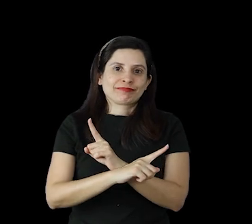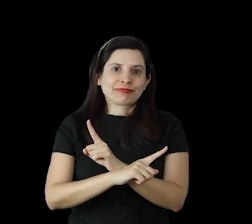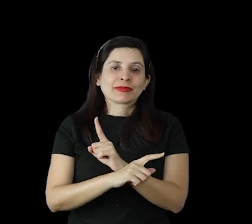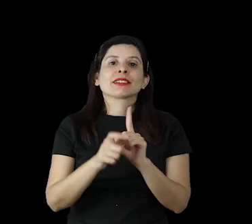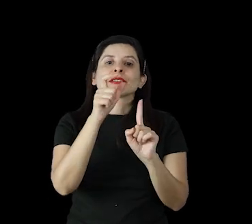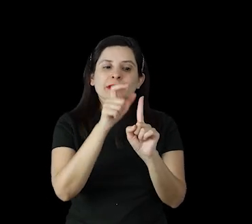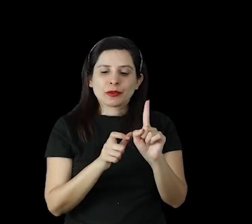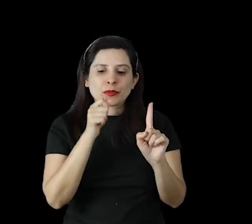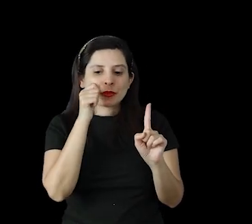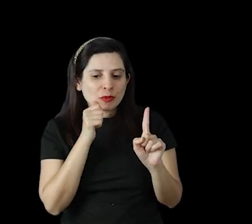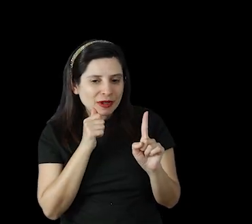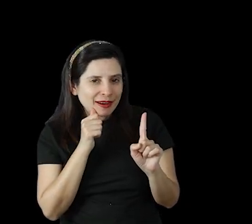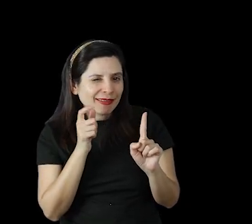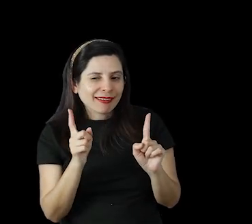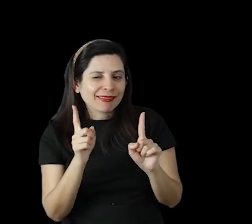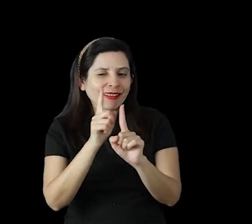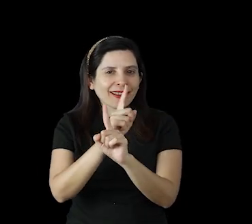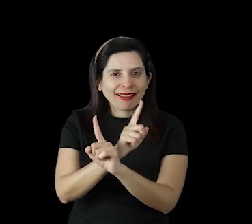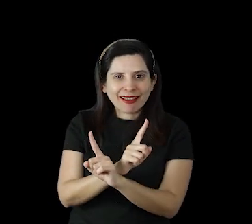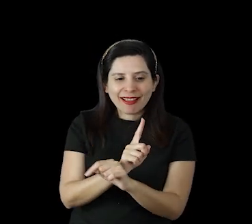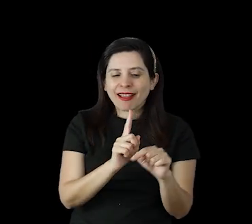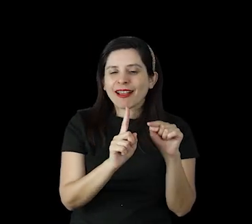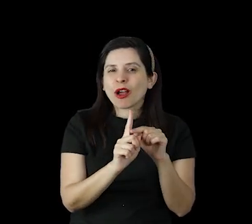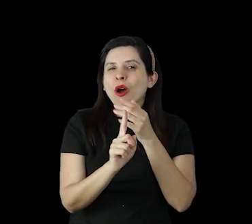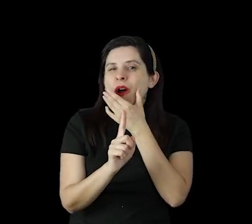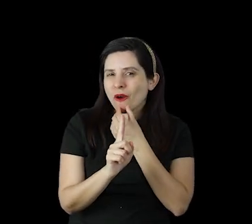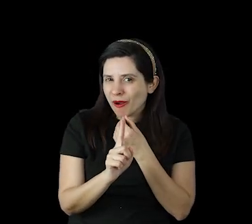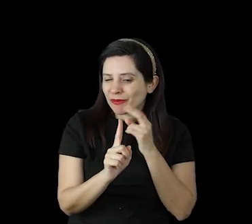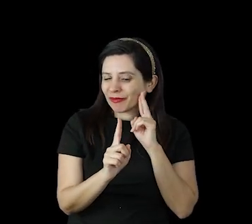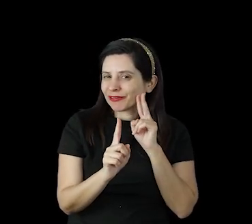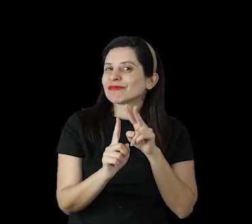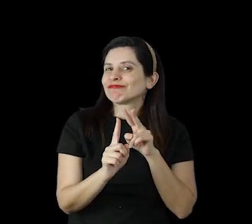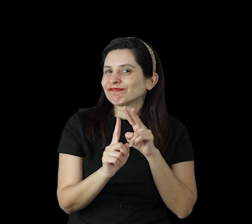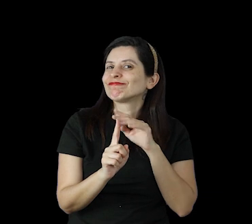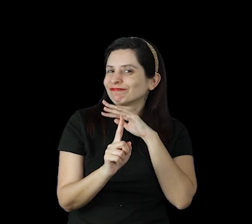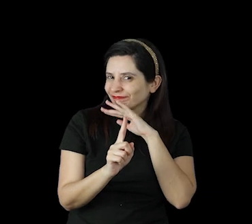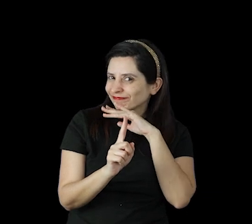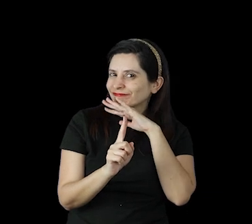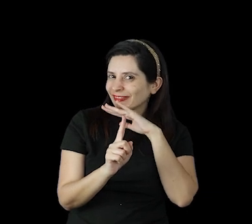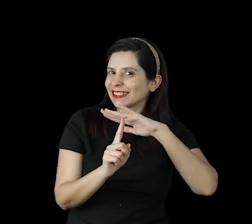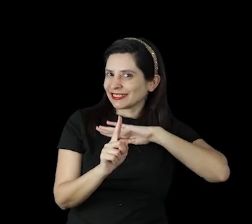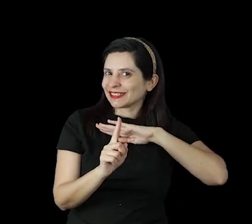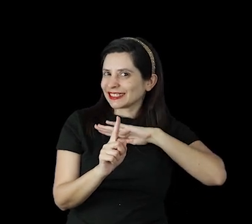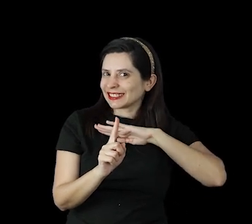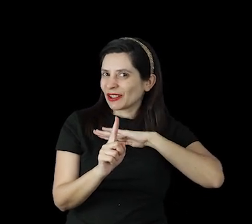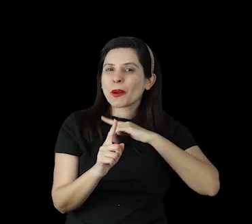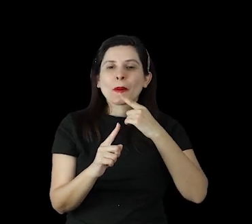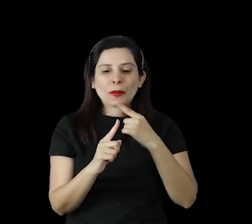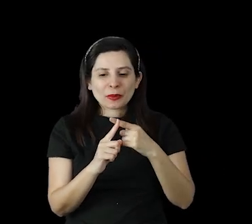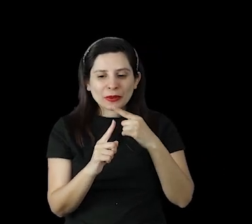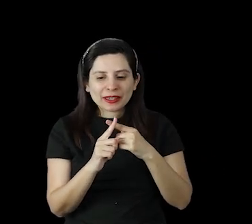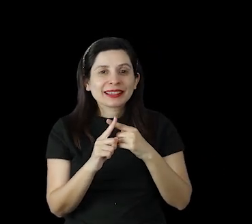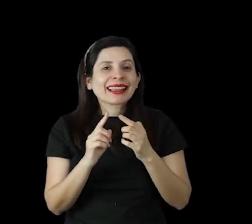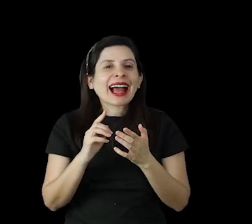uma mulher". Tenta inverter e coloca um homem para ver se não é ridículo, né, naquela situação. Por quê? Porque também a